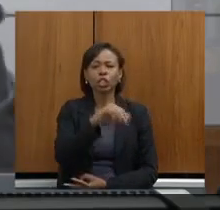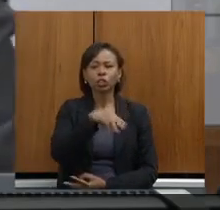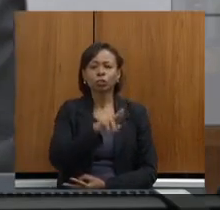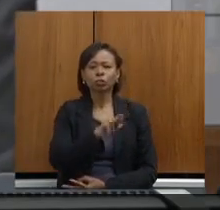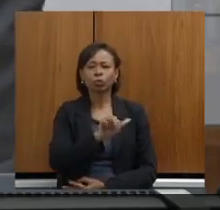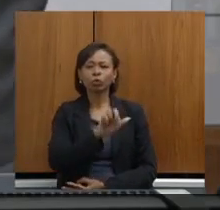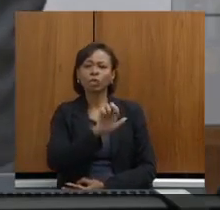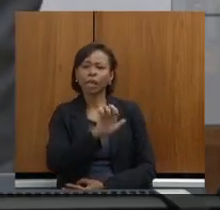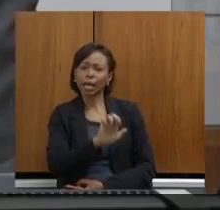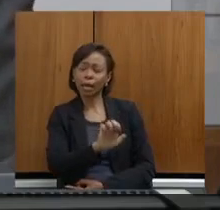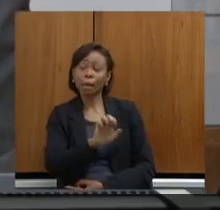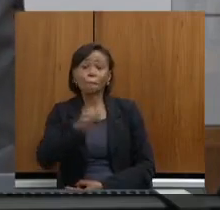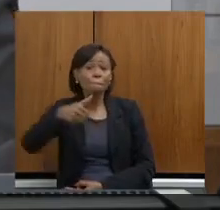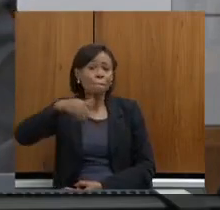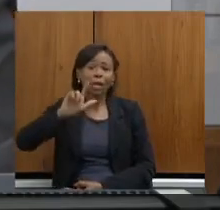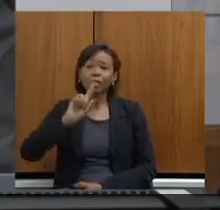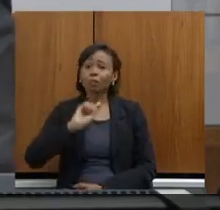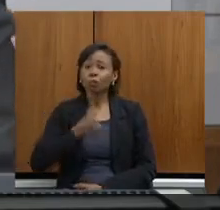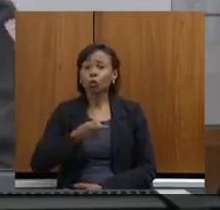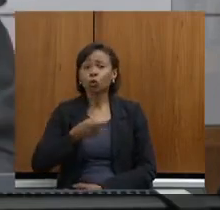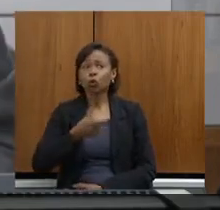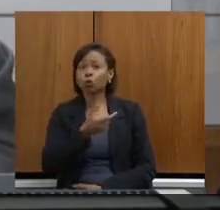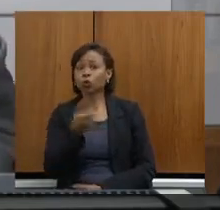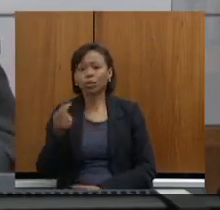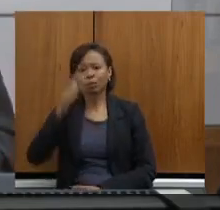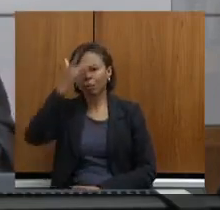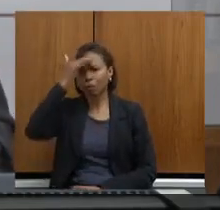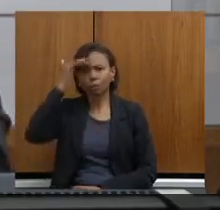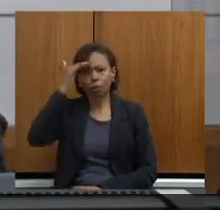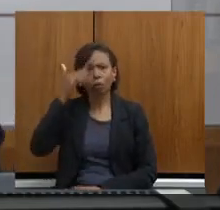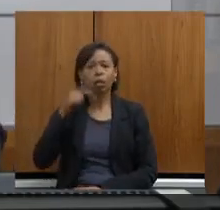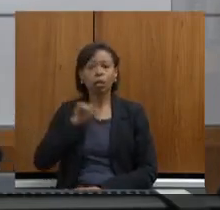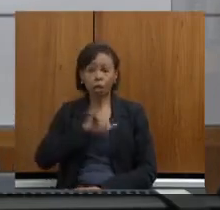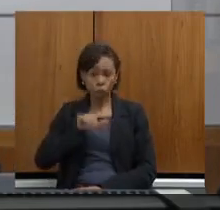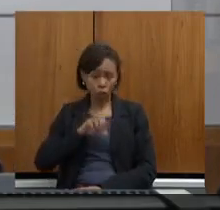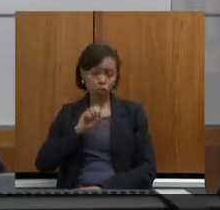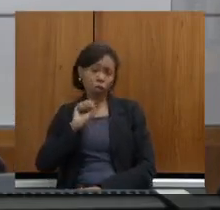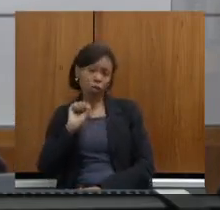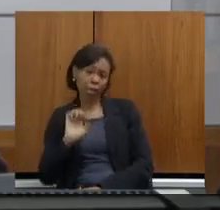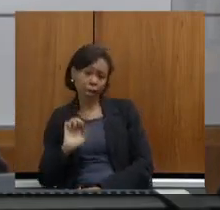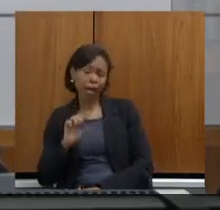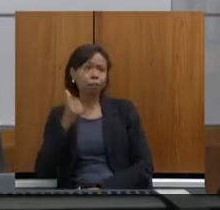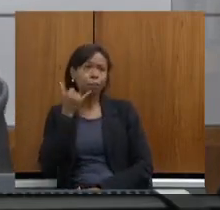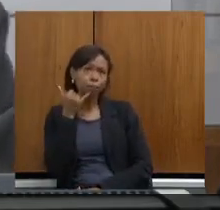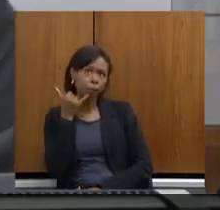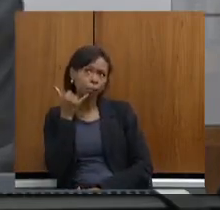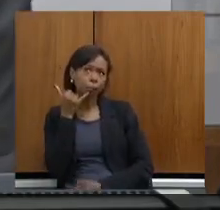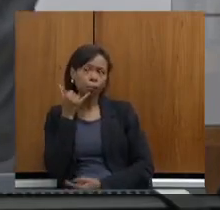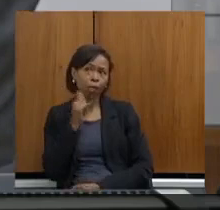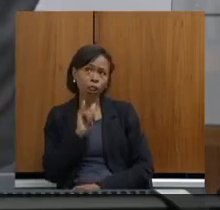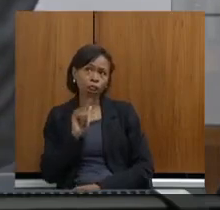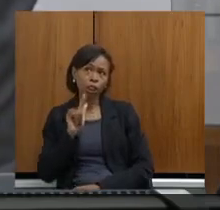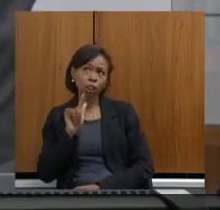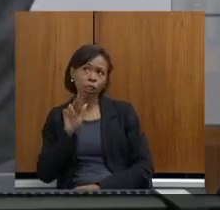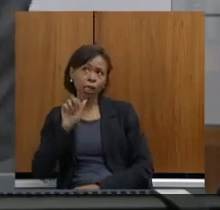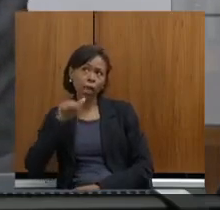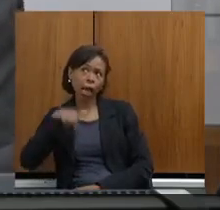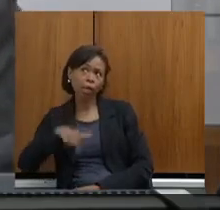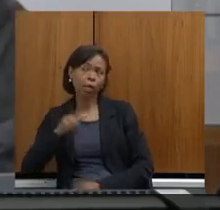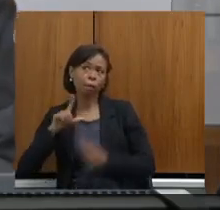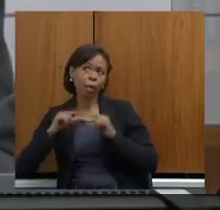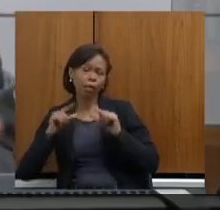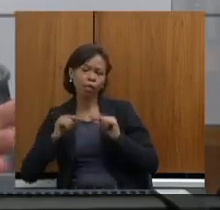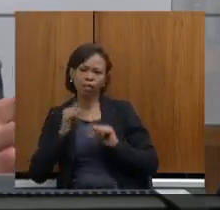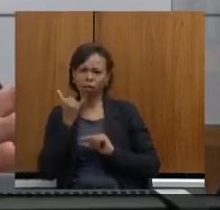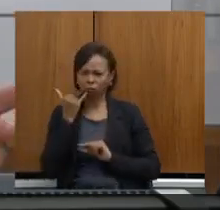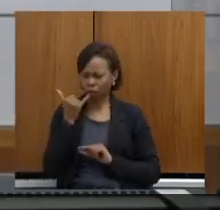para isso aí agora quem tá falando aqui é o José para o diretor do INCA aqui de Brasília eu não sei se ele ligou mesmo né